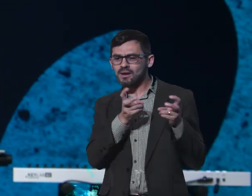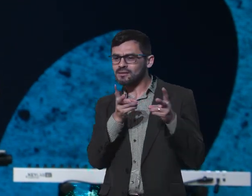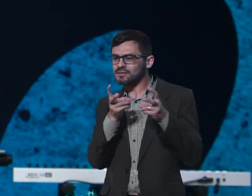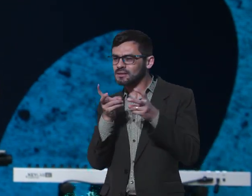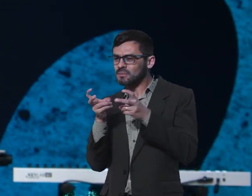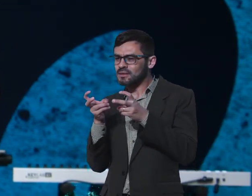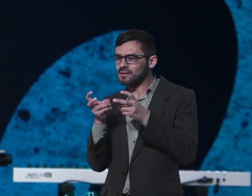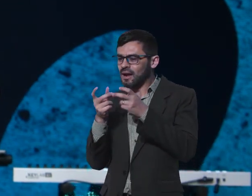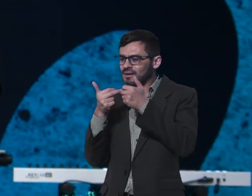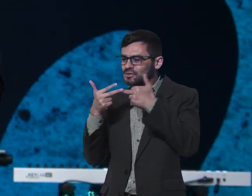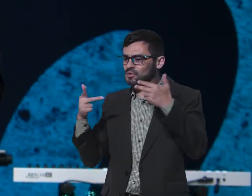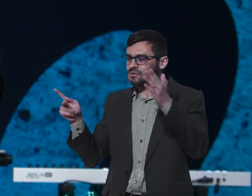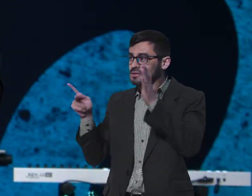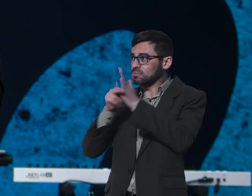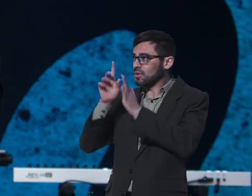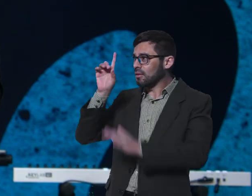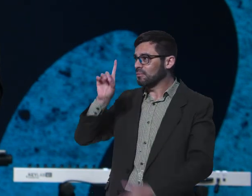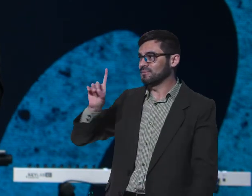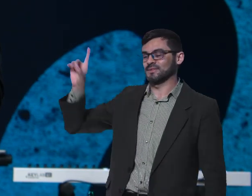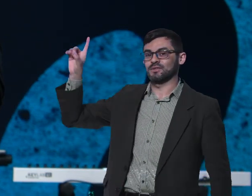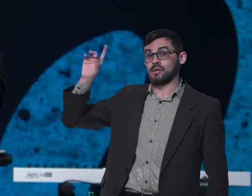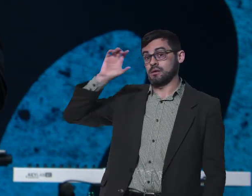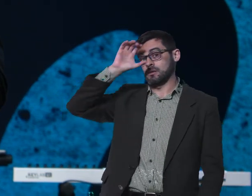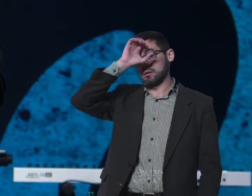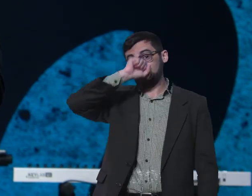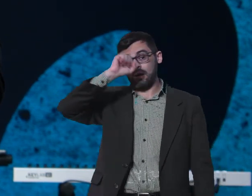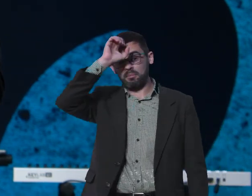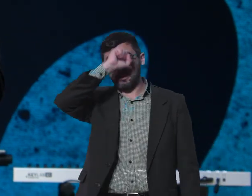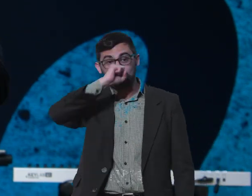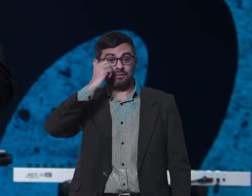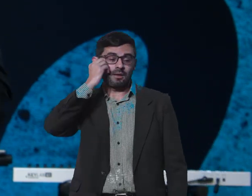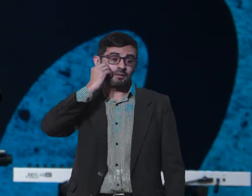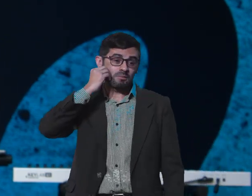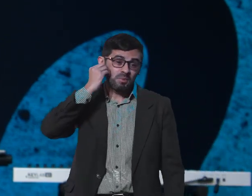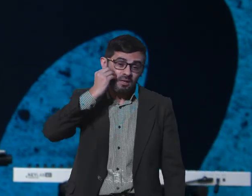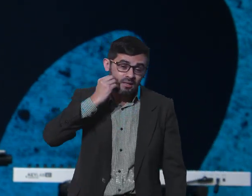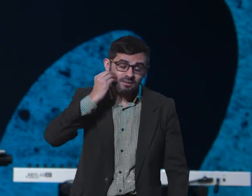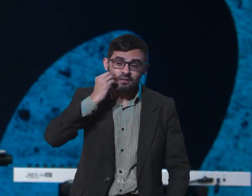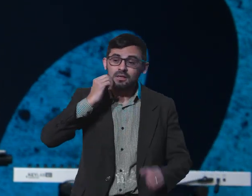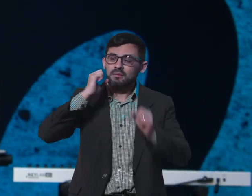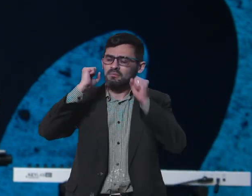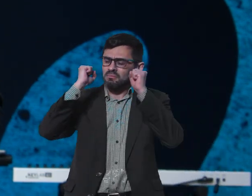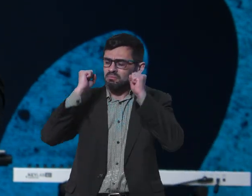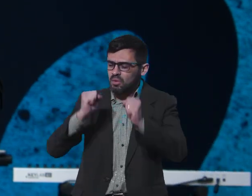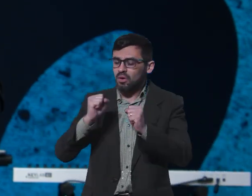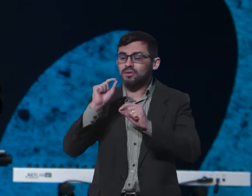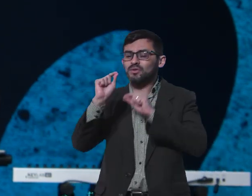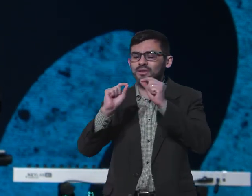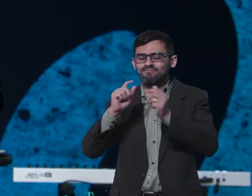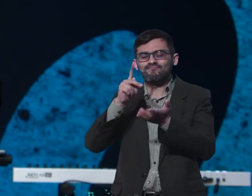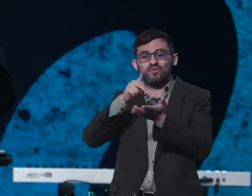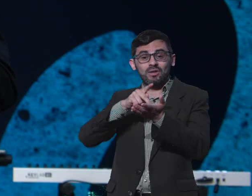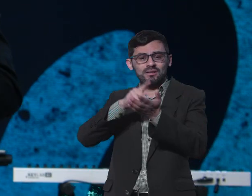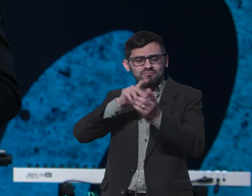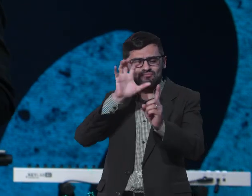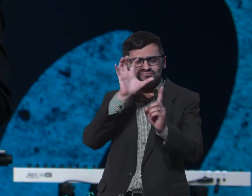de Deus e aprender que as experiências podem ser tão